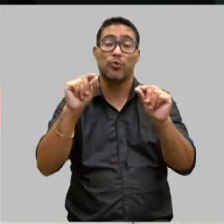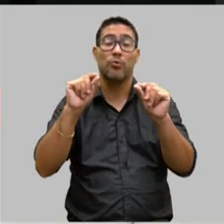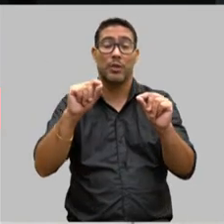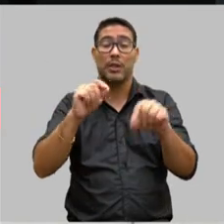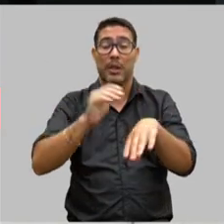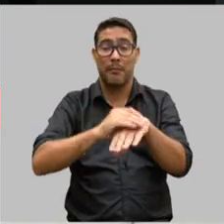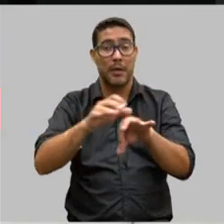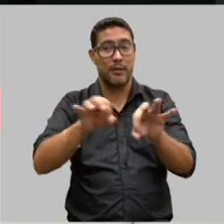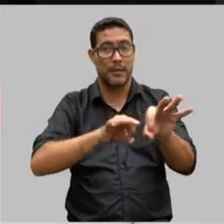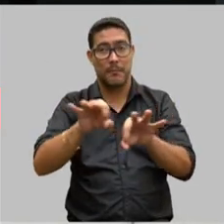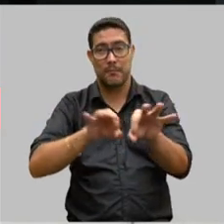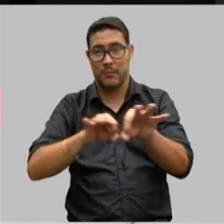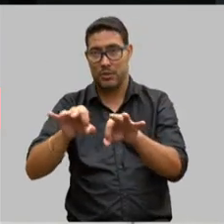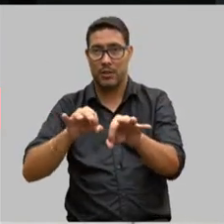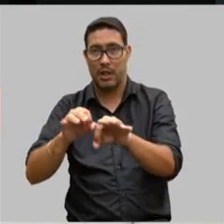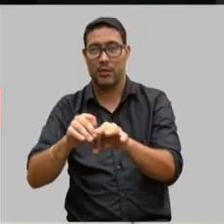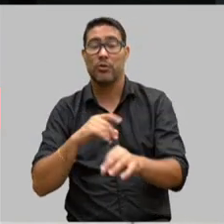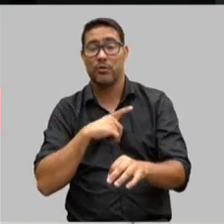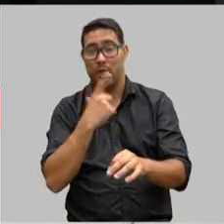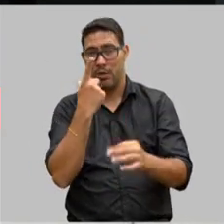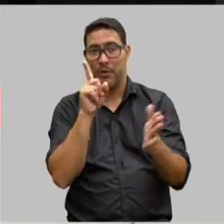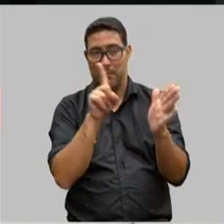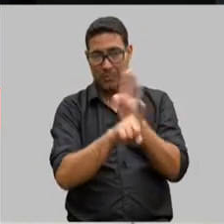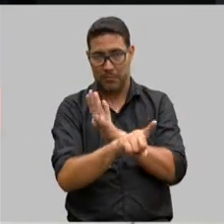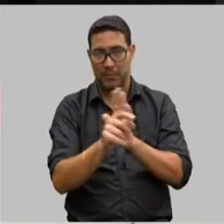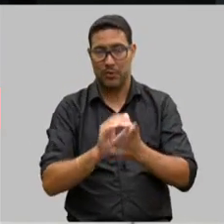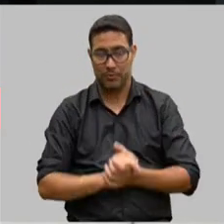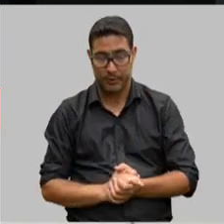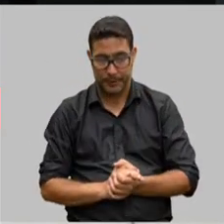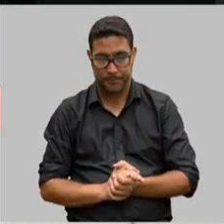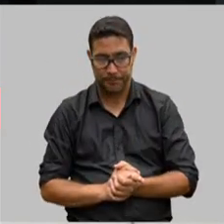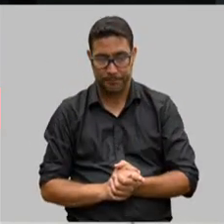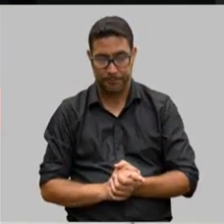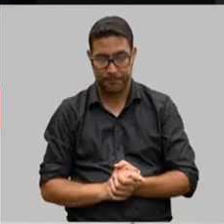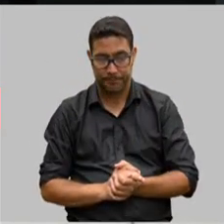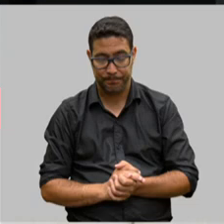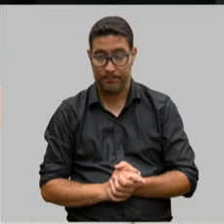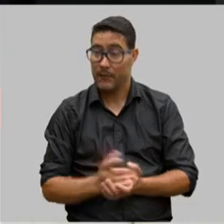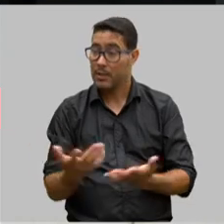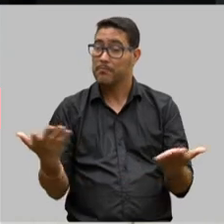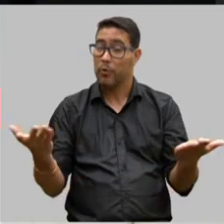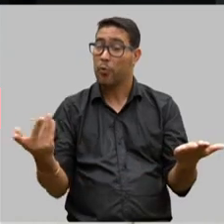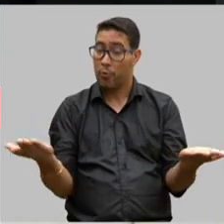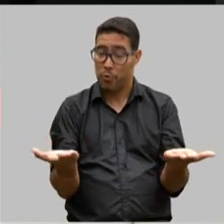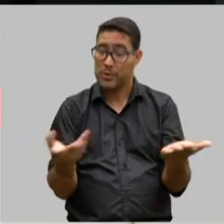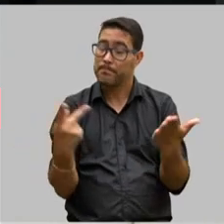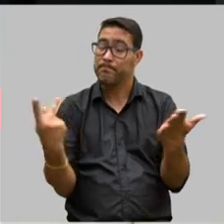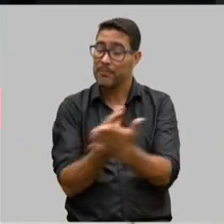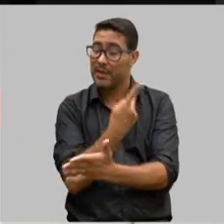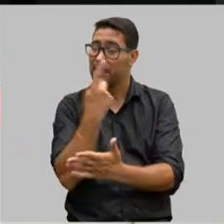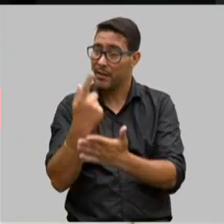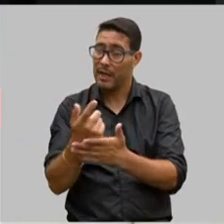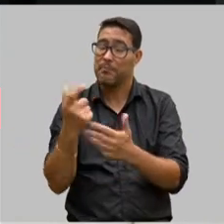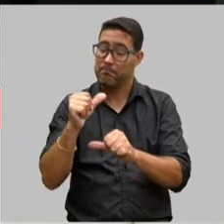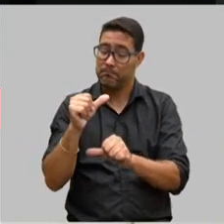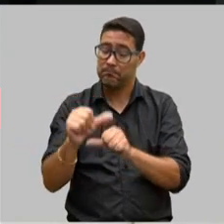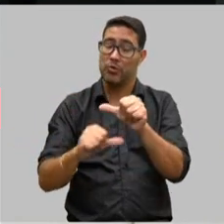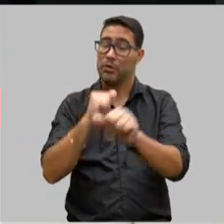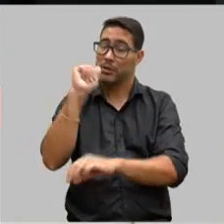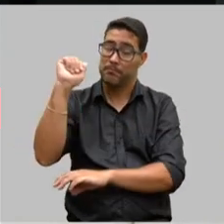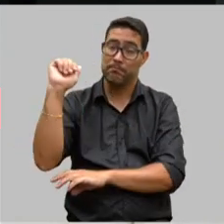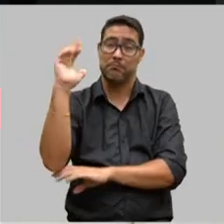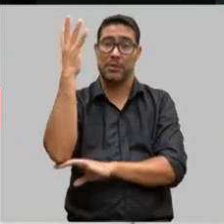Eu trouxe uma pergunta, né? Diante das evidências das mudanças climáticas, o que podemos fazer para